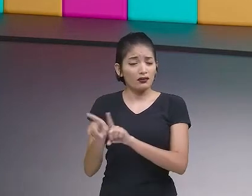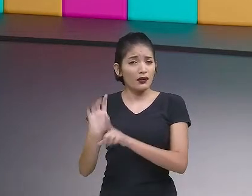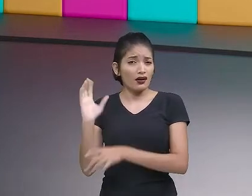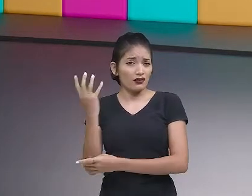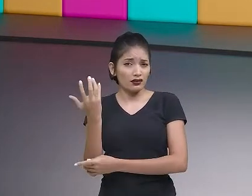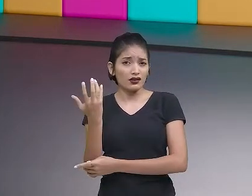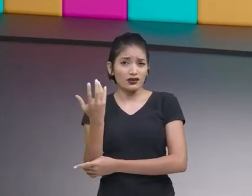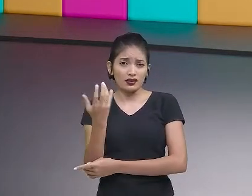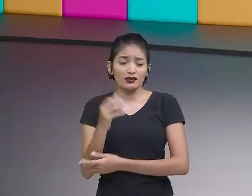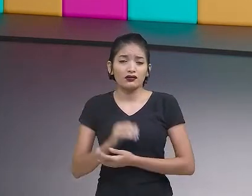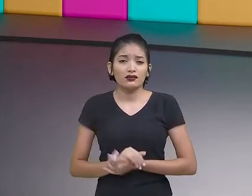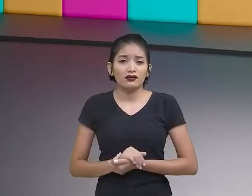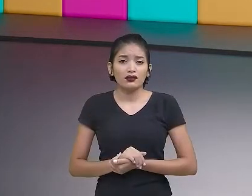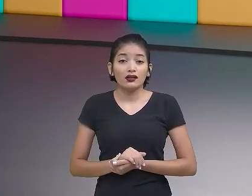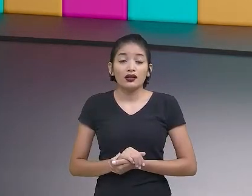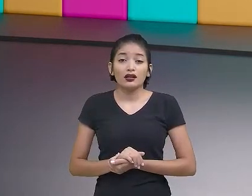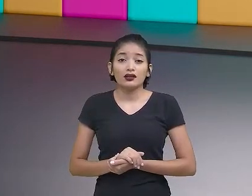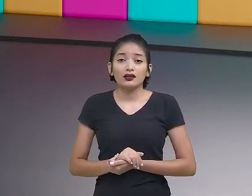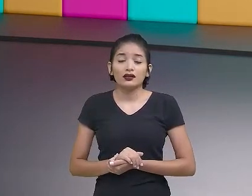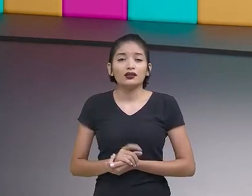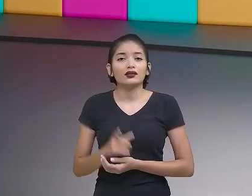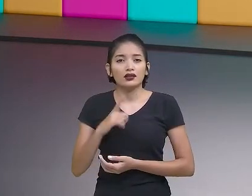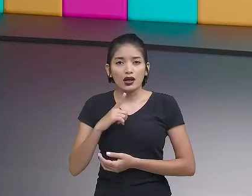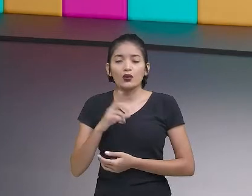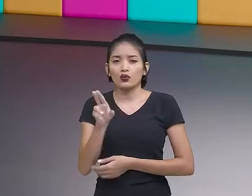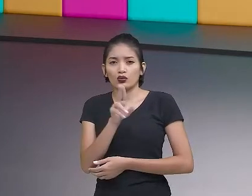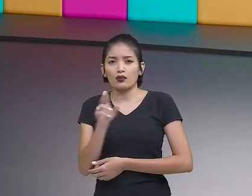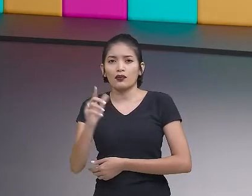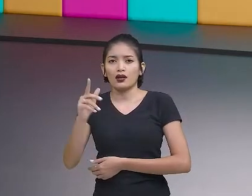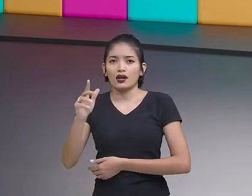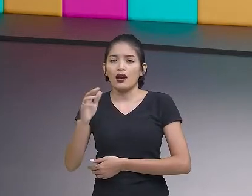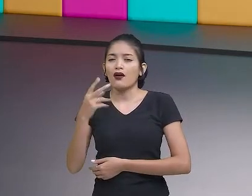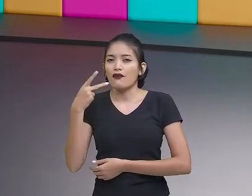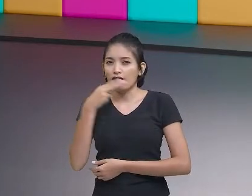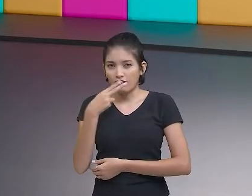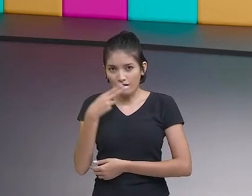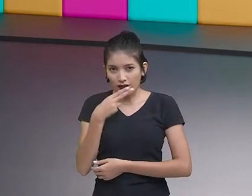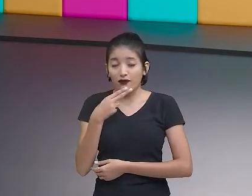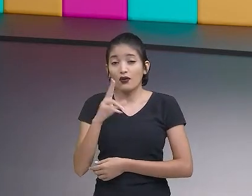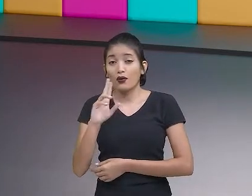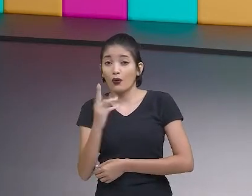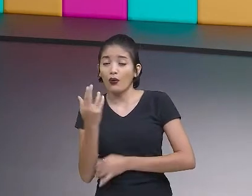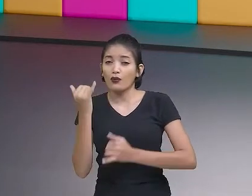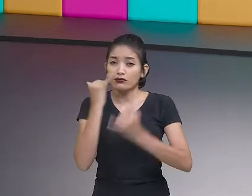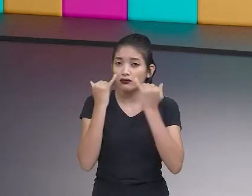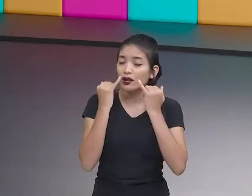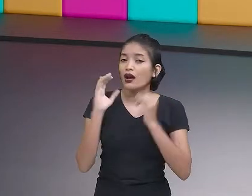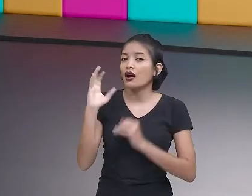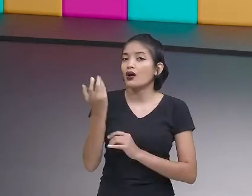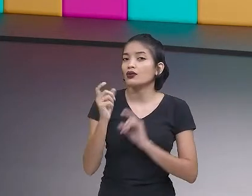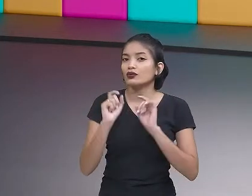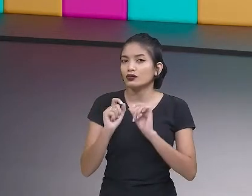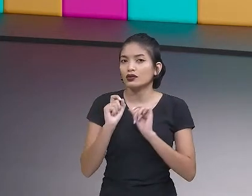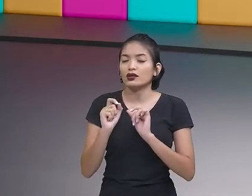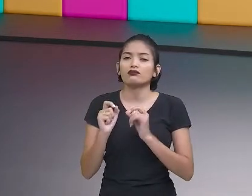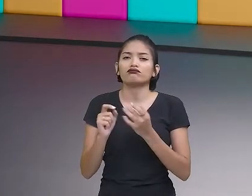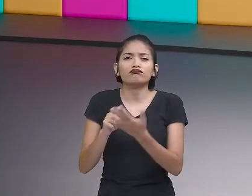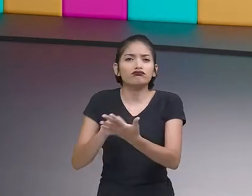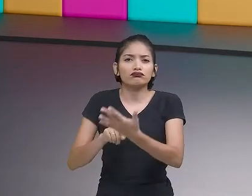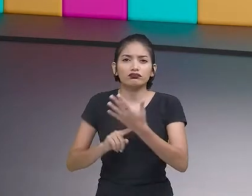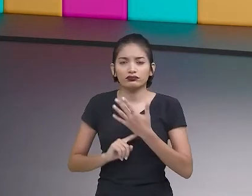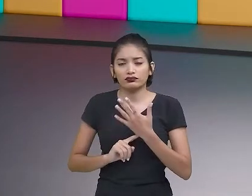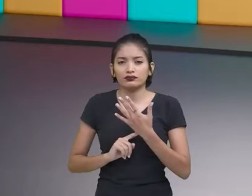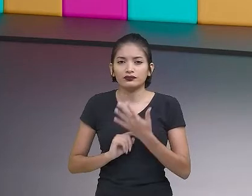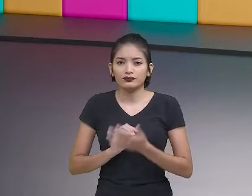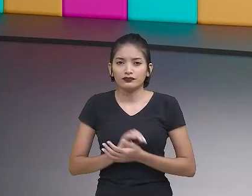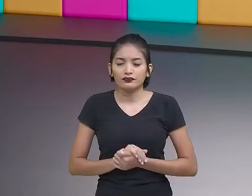chama de fofoca. E até essa fofoca ou notícia pode o quê? Pode representar